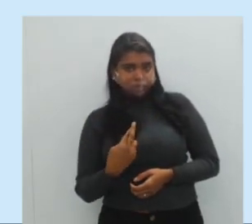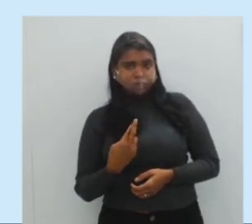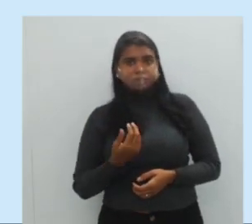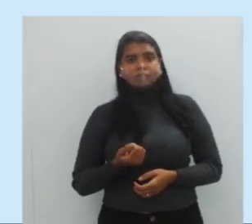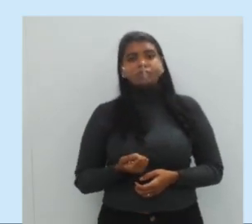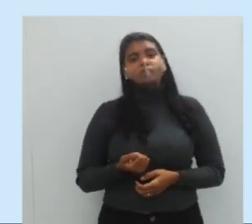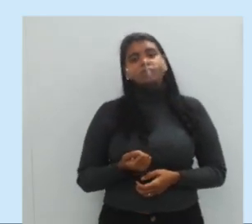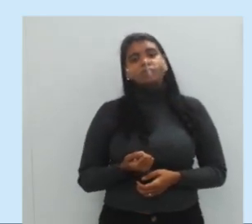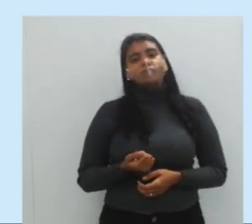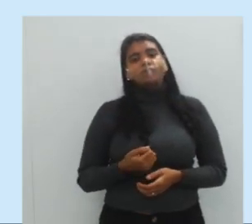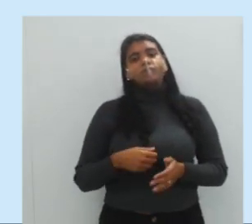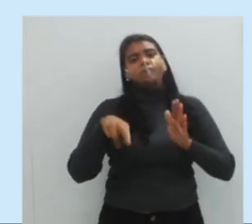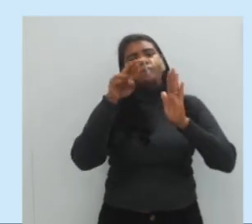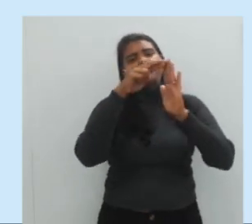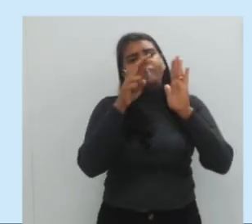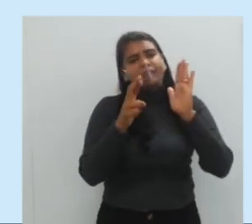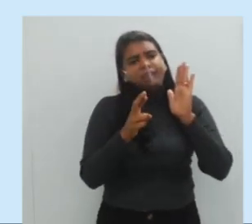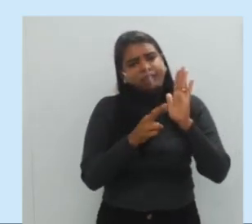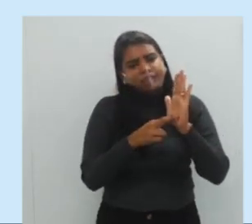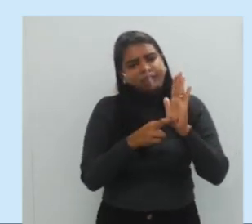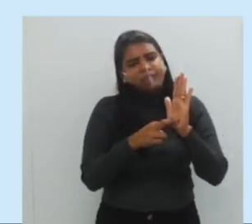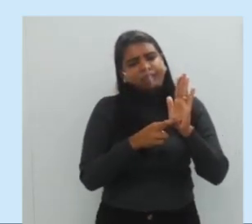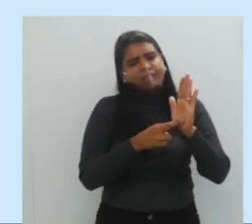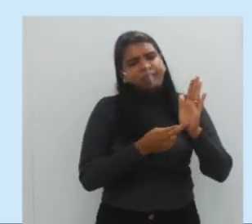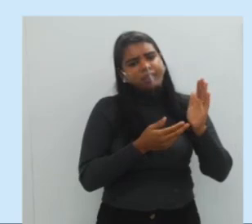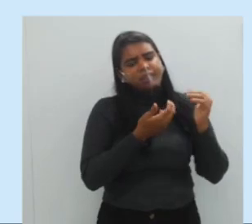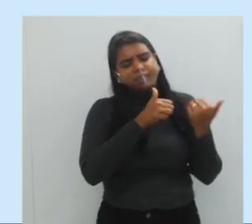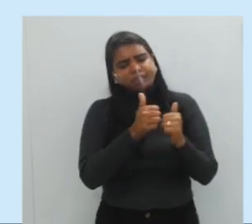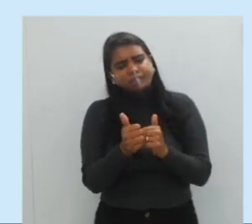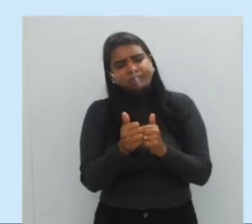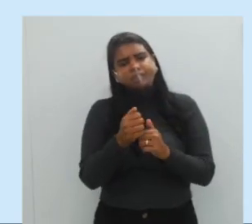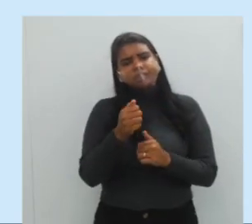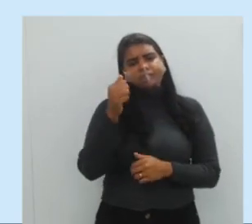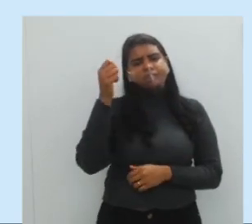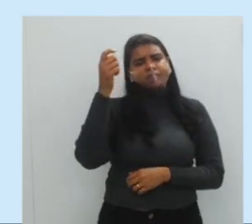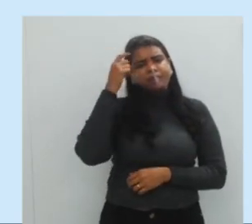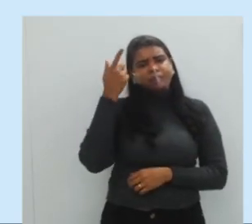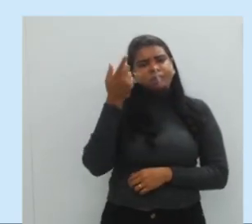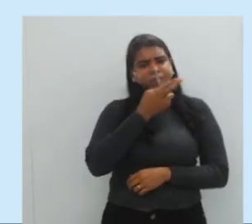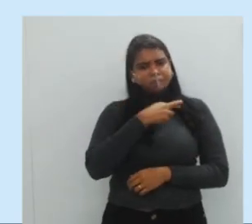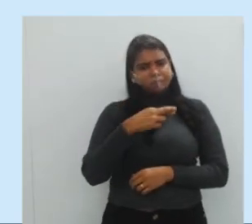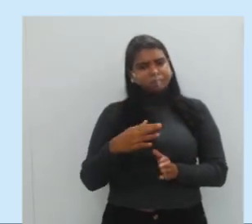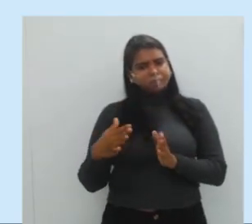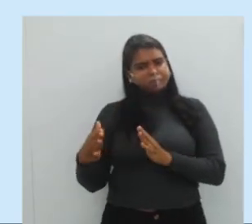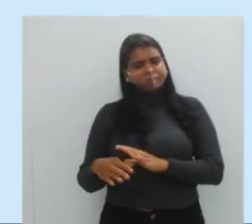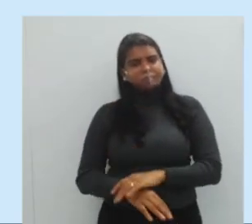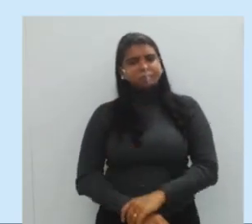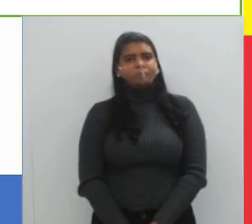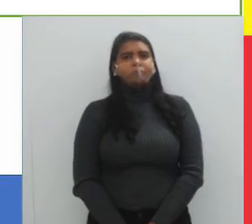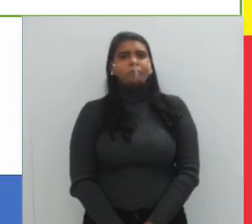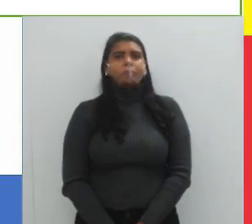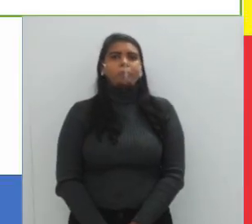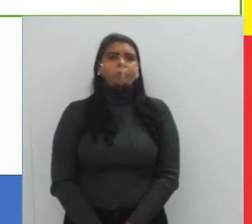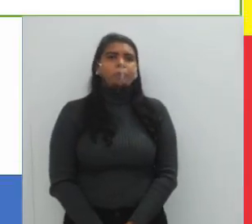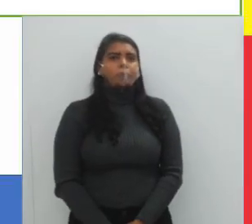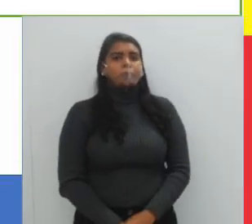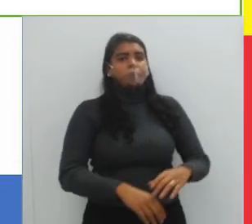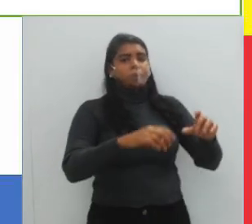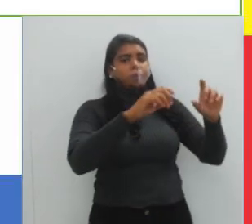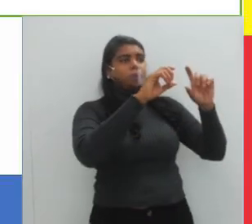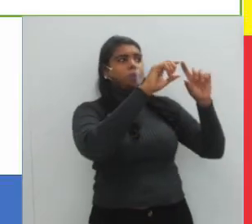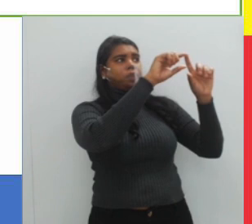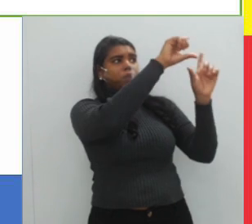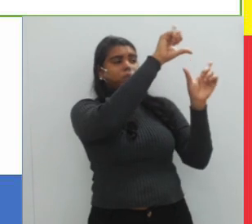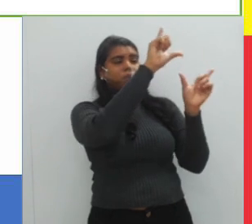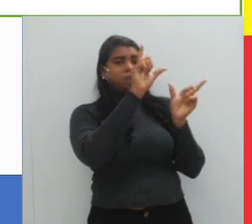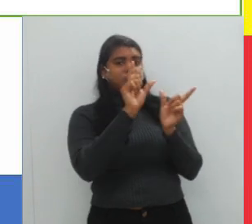uma determinada doutrina, um determinado pensamento religioso. Vamos em frente. Nós temos aqui a roda